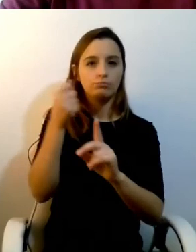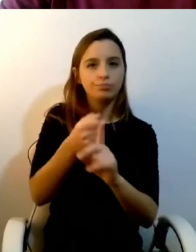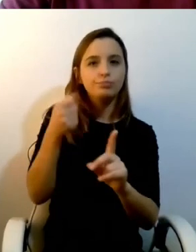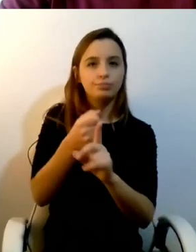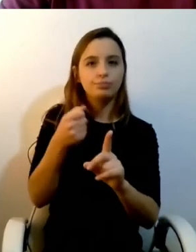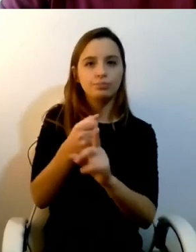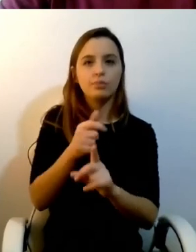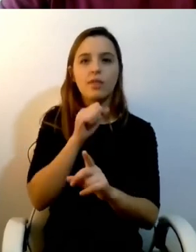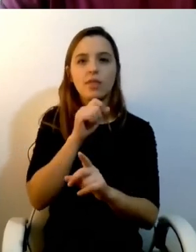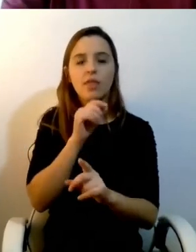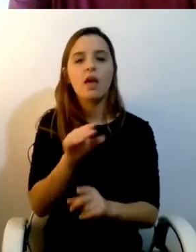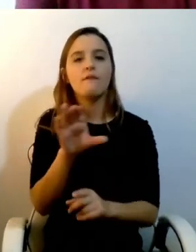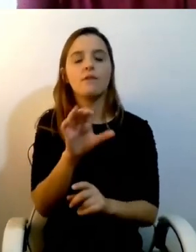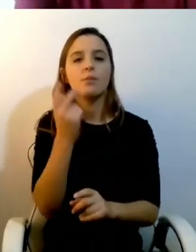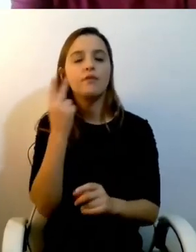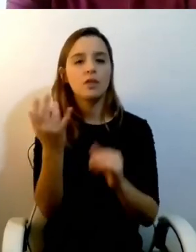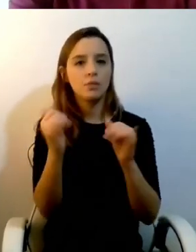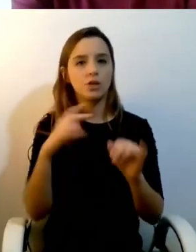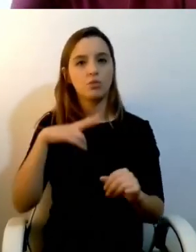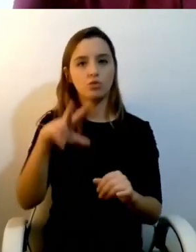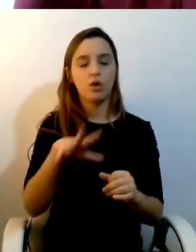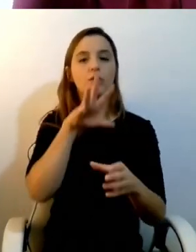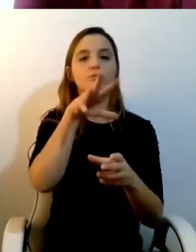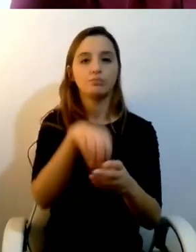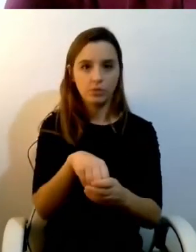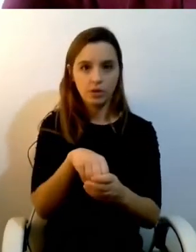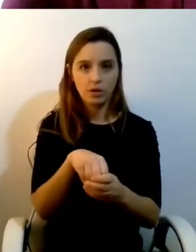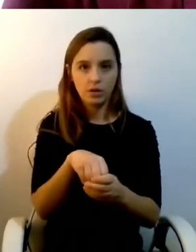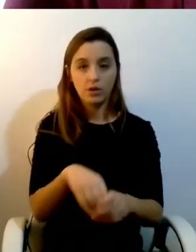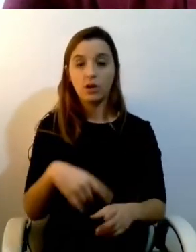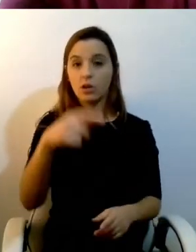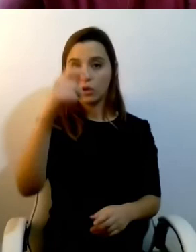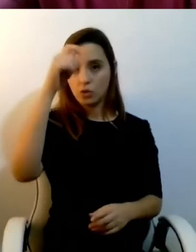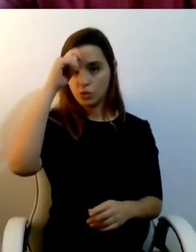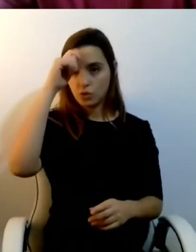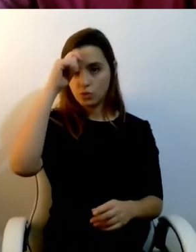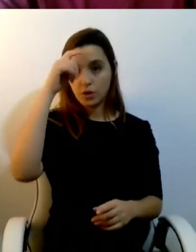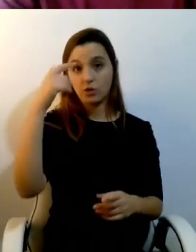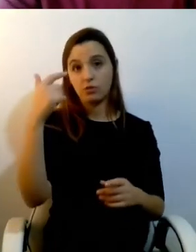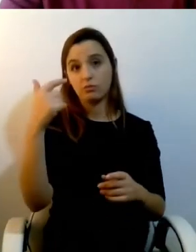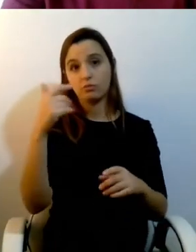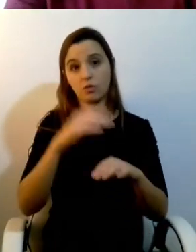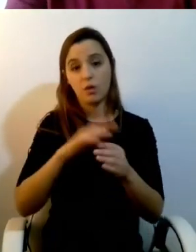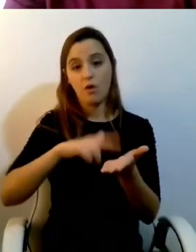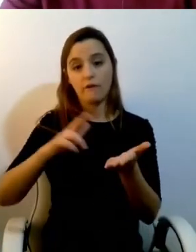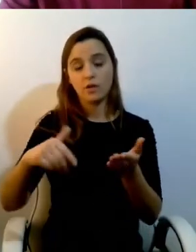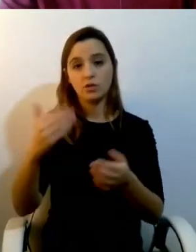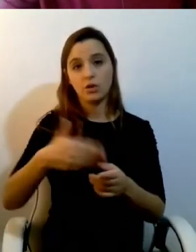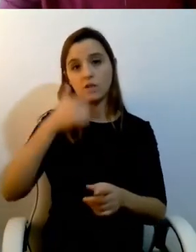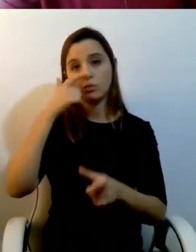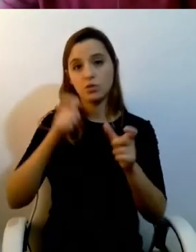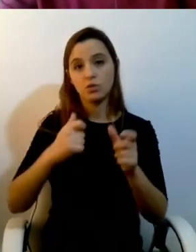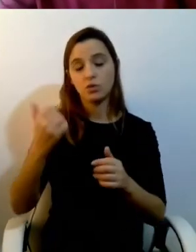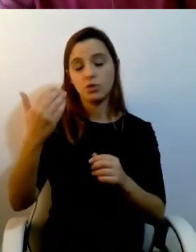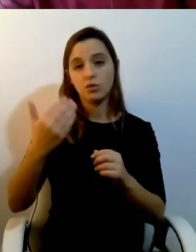vida independente em Portugal, no respeito pelo que está definido no artigo 19 da Convenção sobre os Direitos das